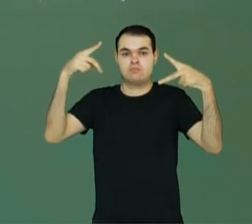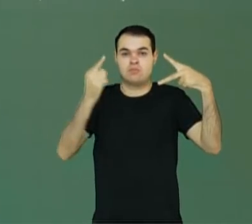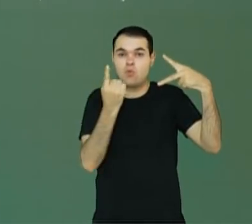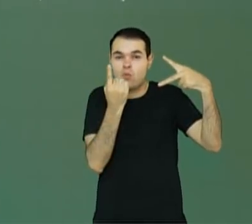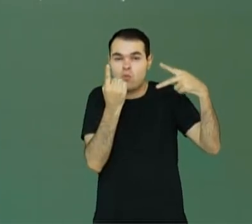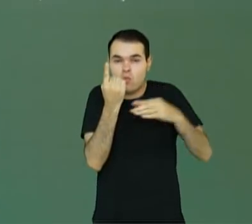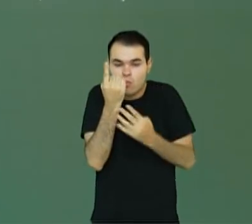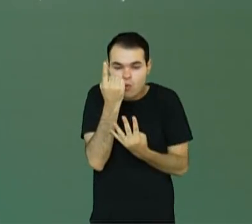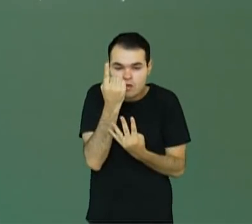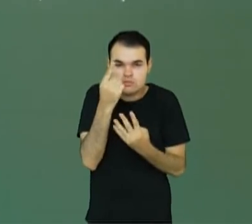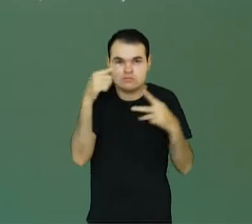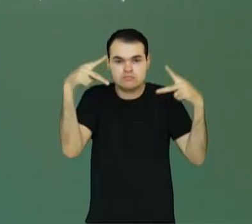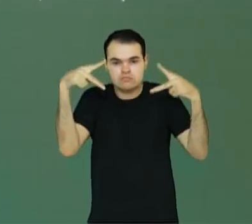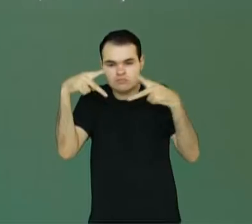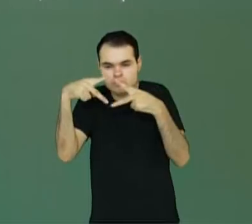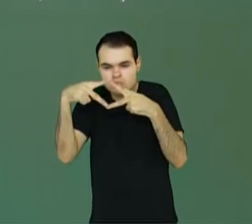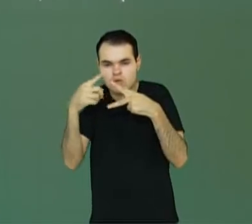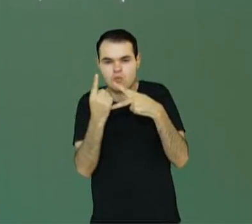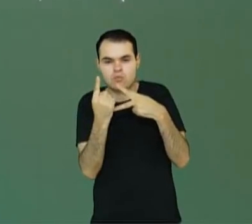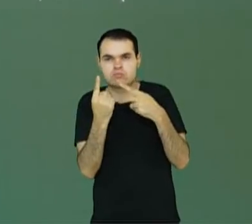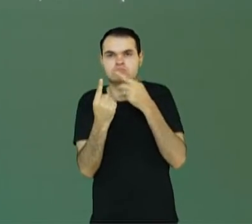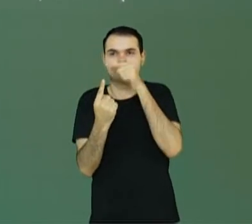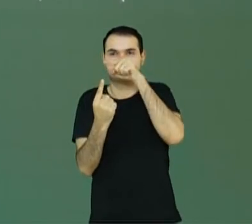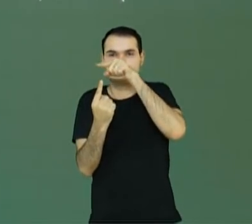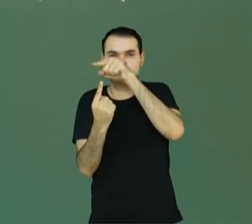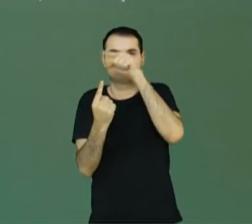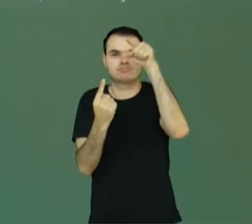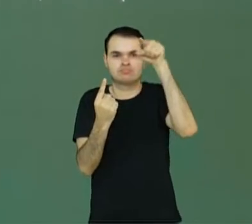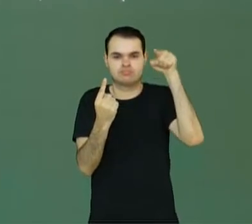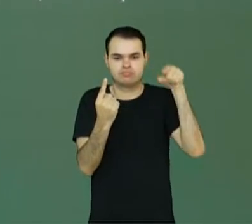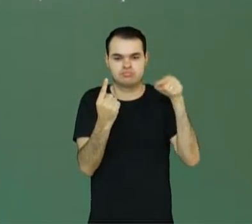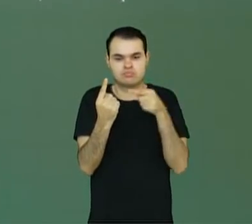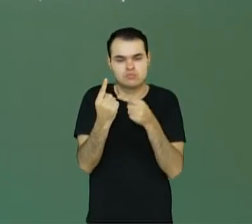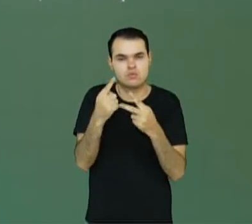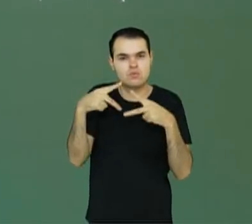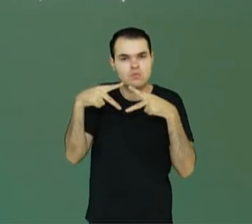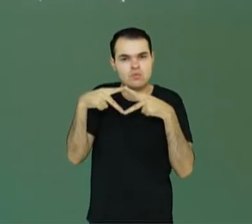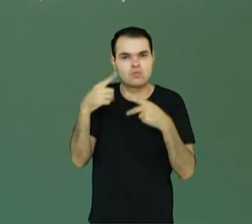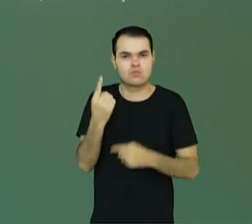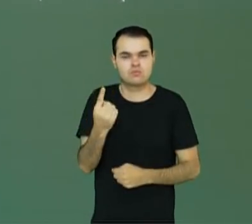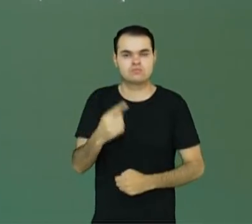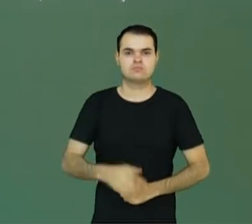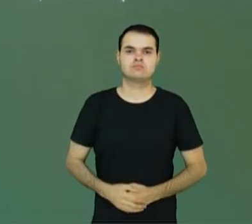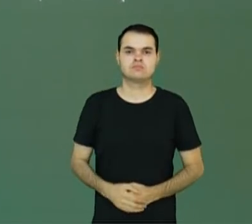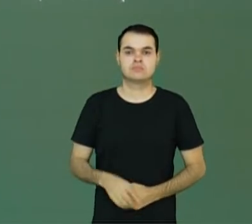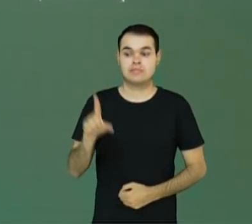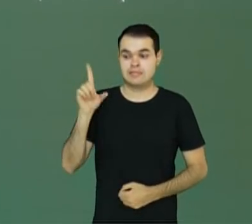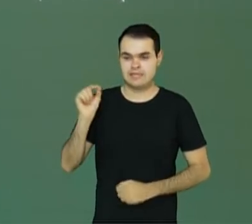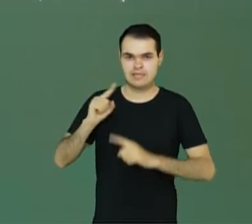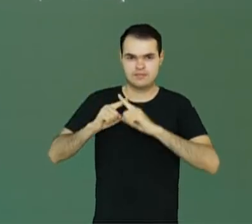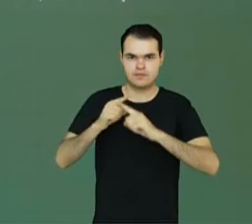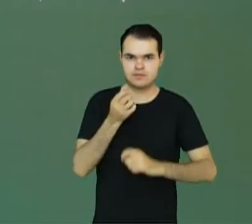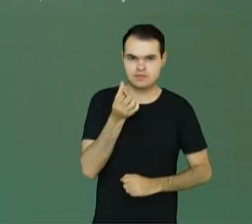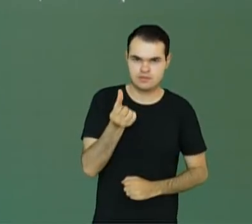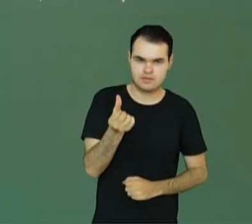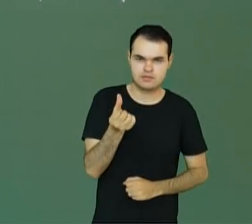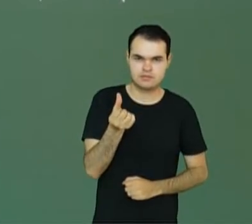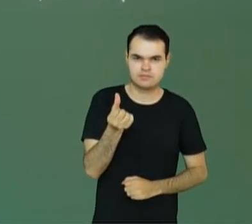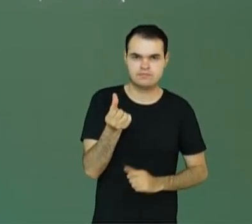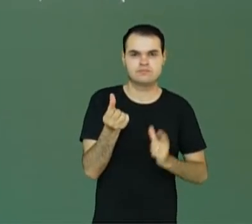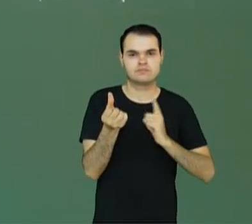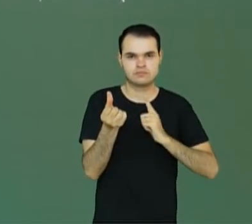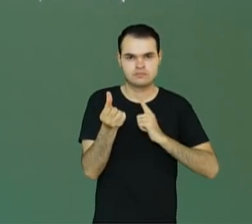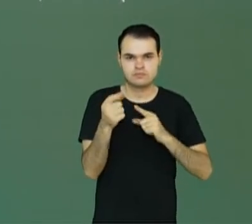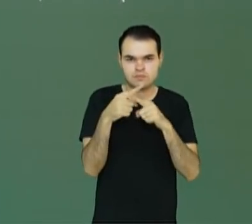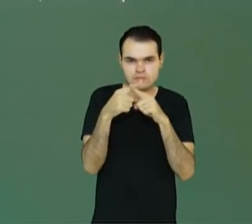posso fazer? Eu posso calcular a área do losango grande, que seria o quê? 10 vezes 6, já que eu tenho metade